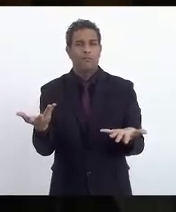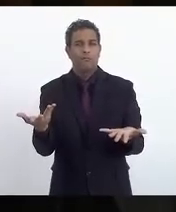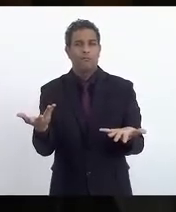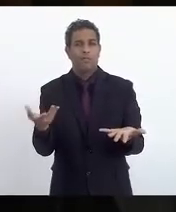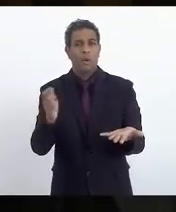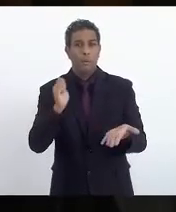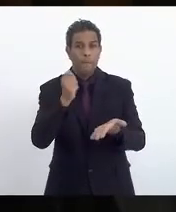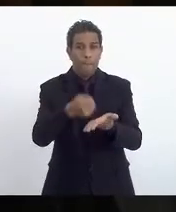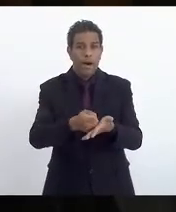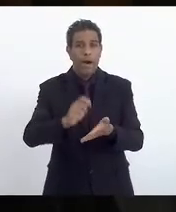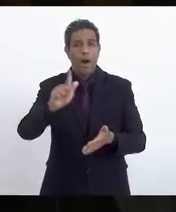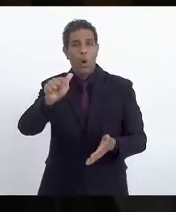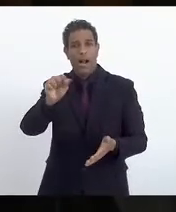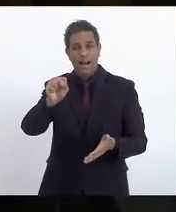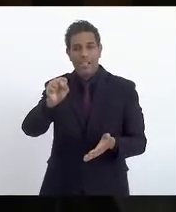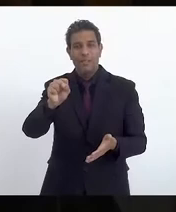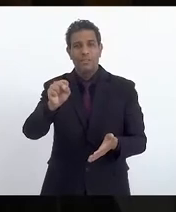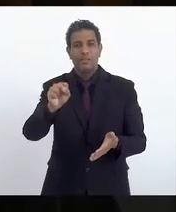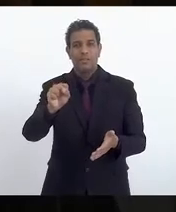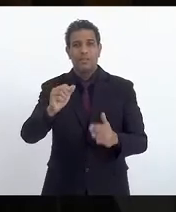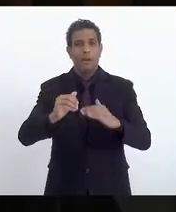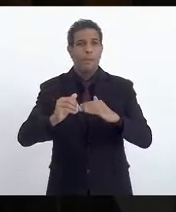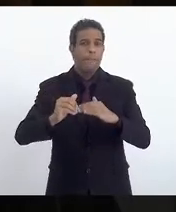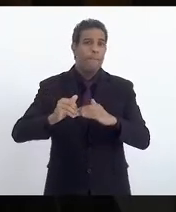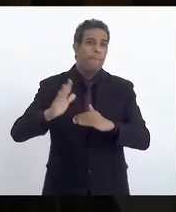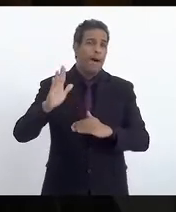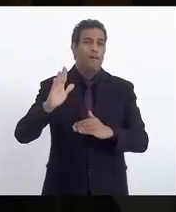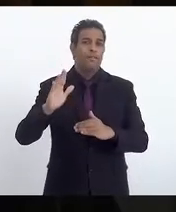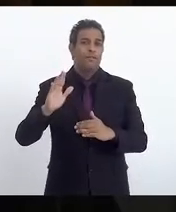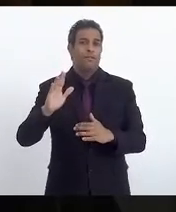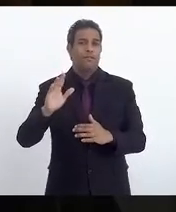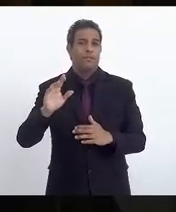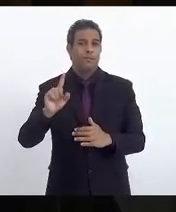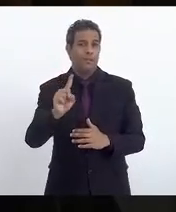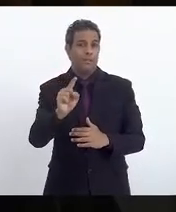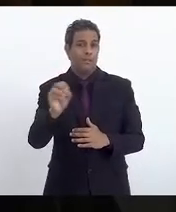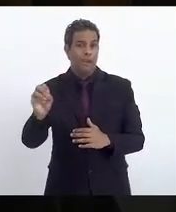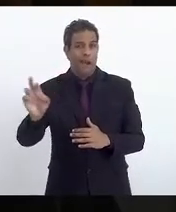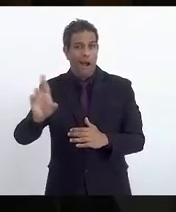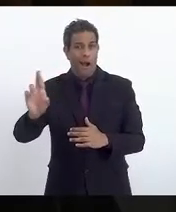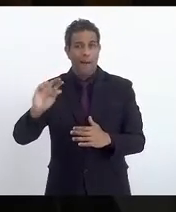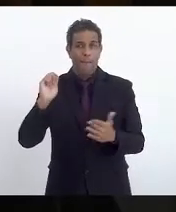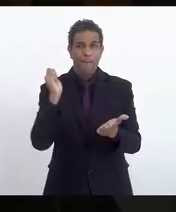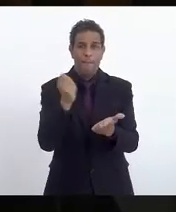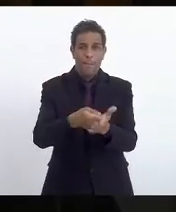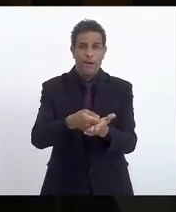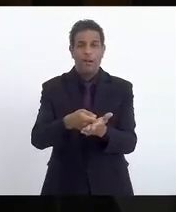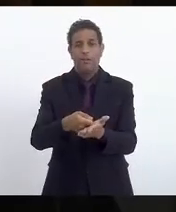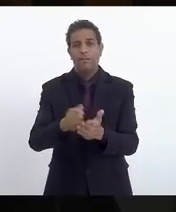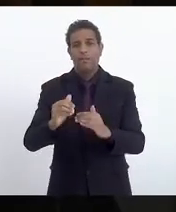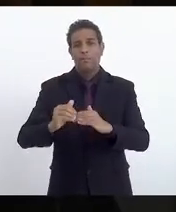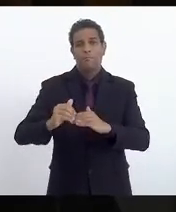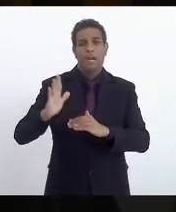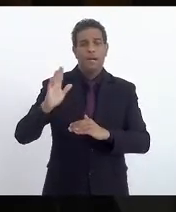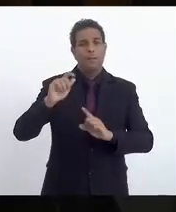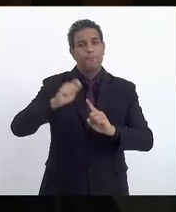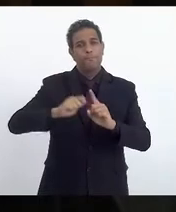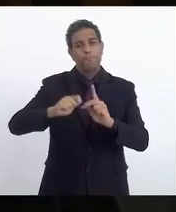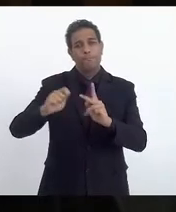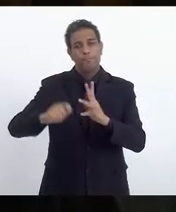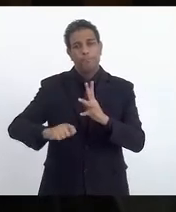gás já tá acima de 100 reais o